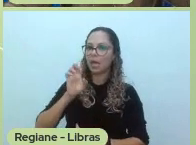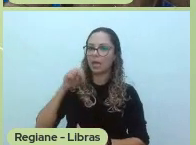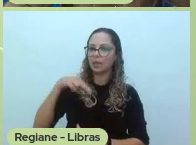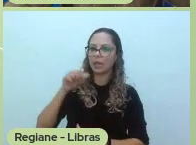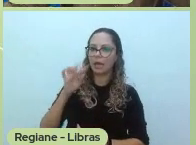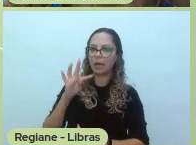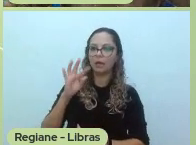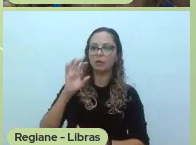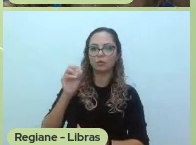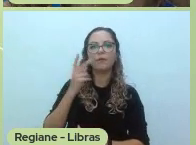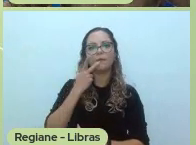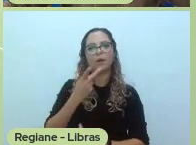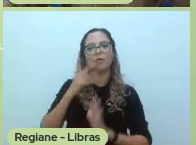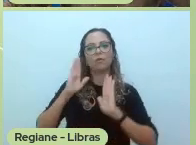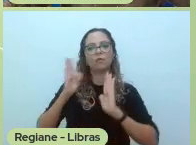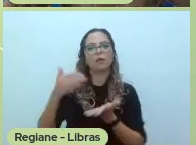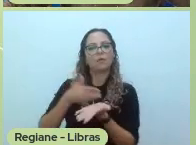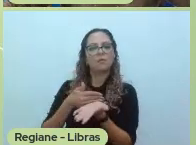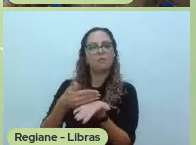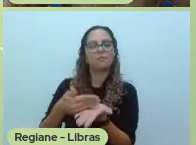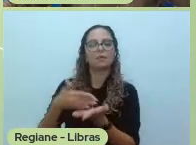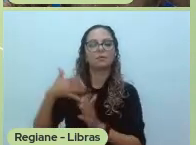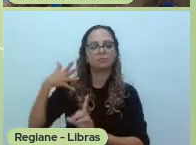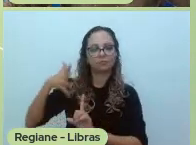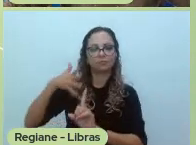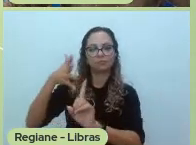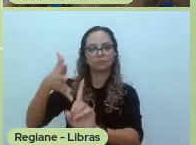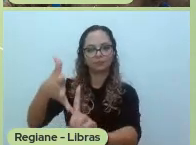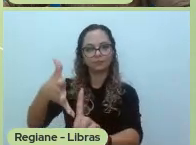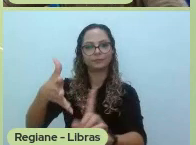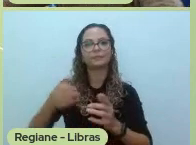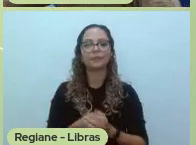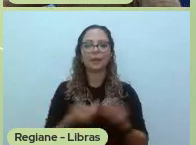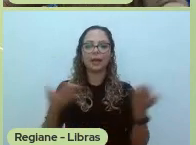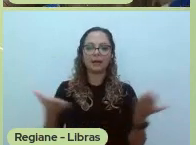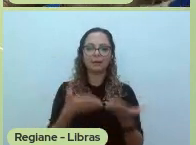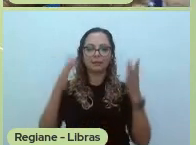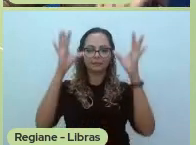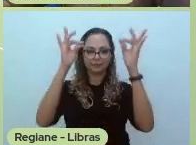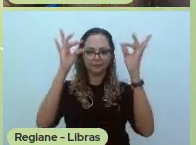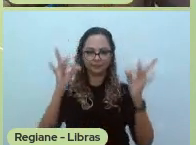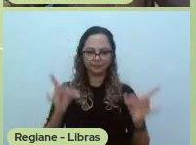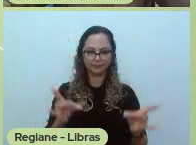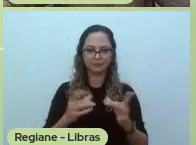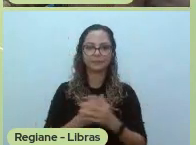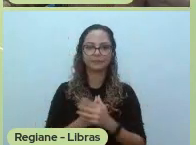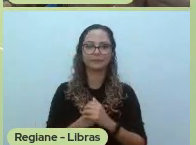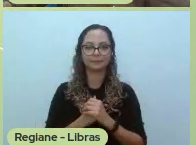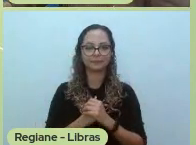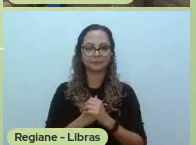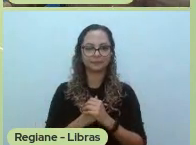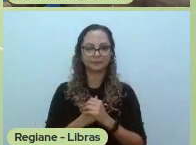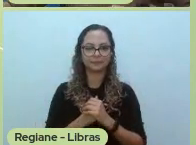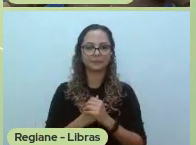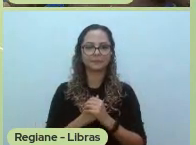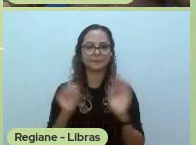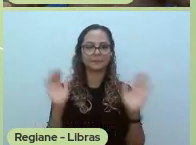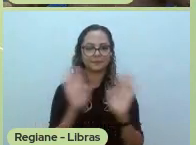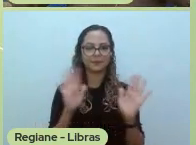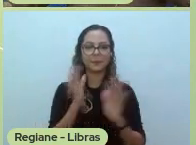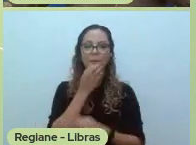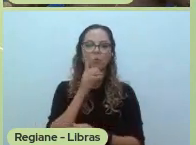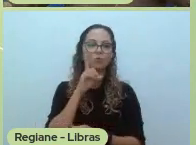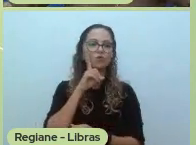apresentação inicial que ele fez, mas queria que você agora detalhasse um pouquinho mais. Bom dia, Samuca,